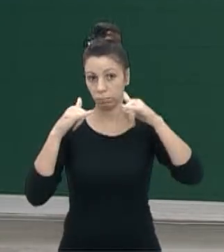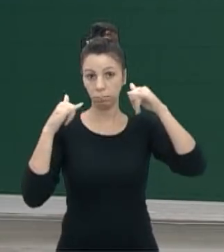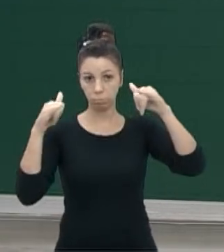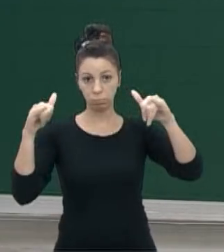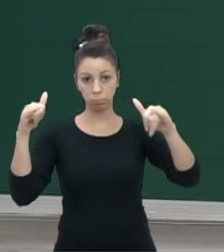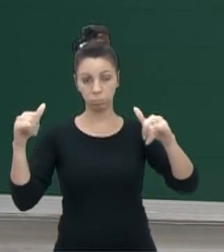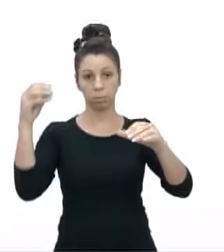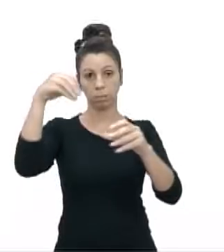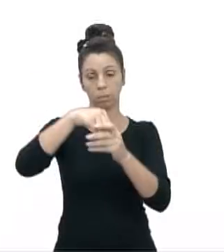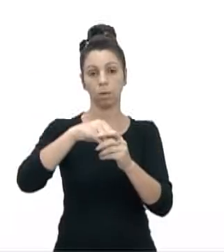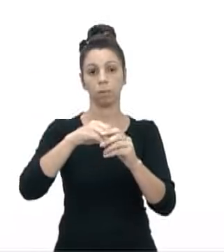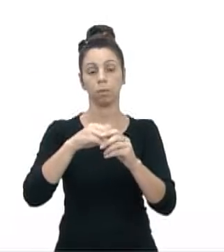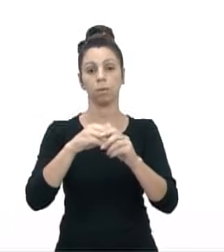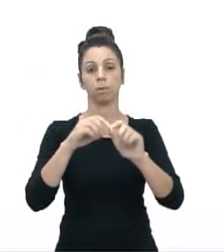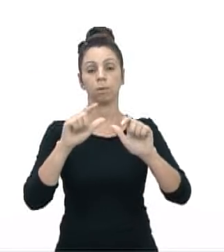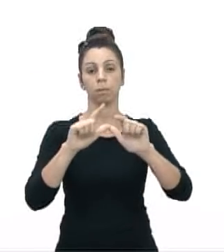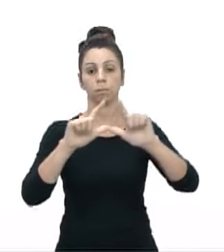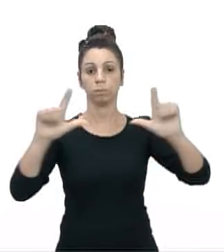folder, certo?